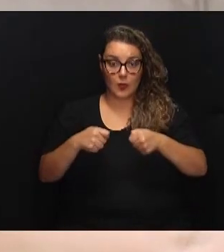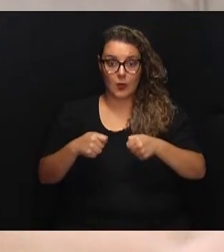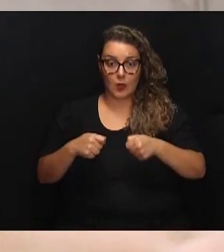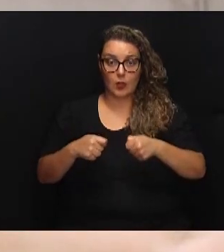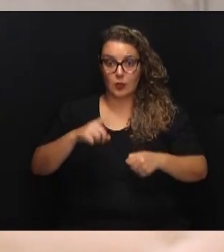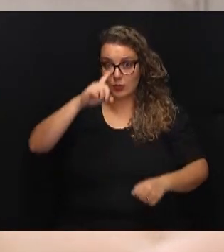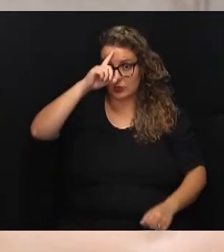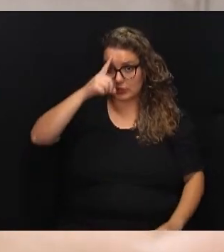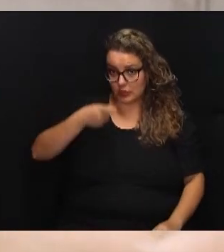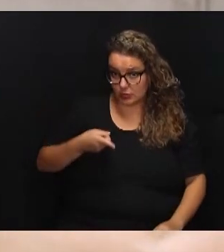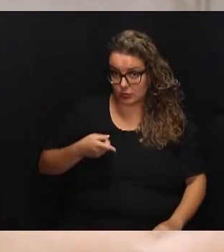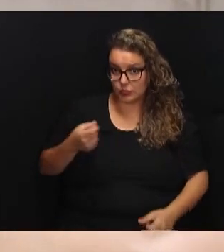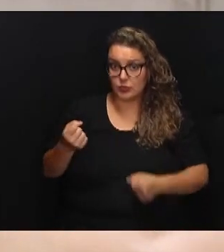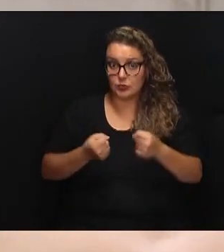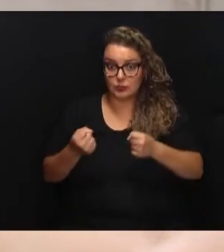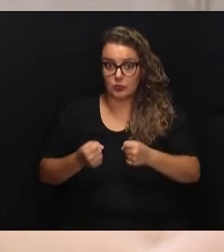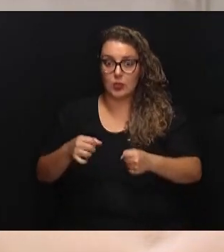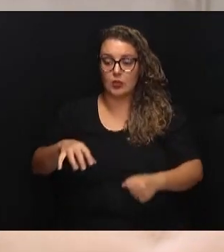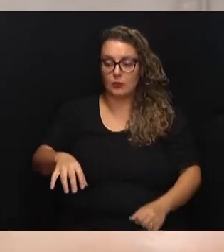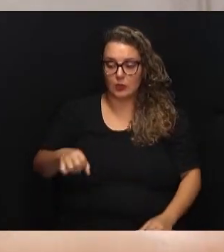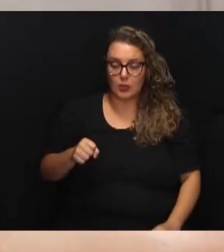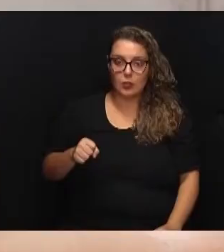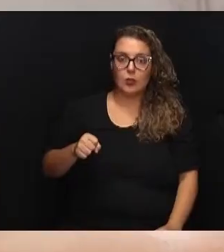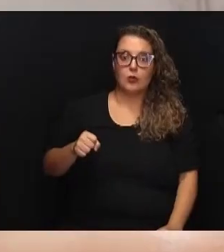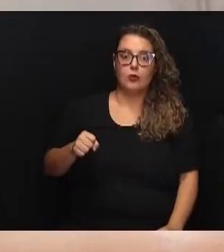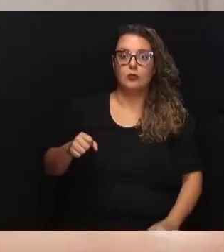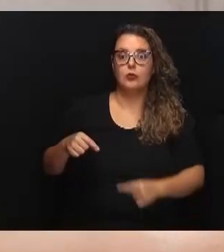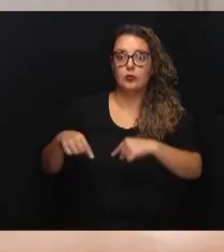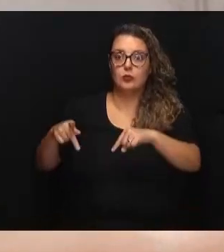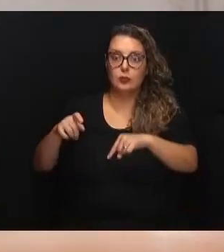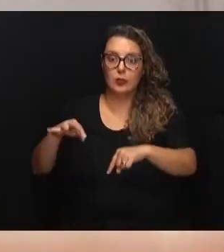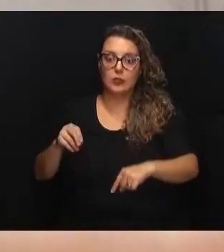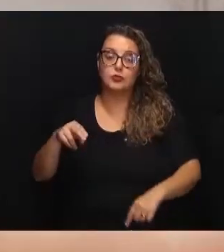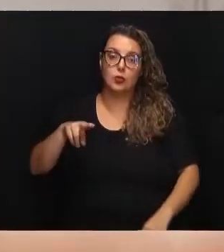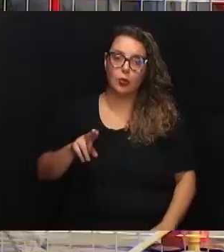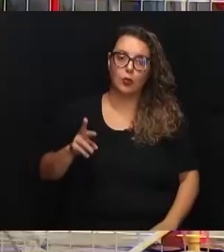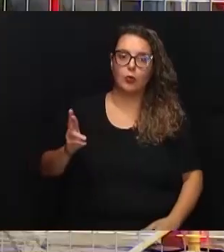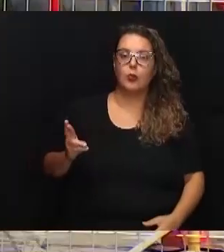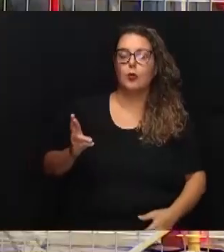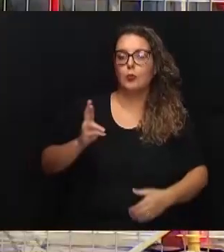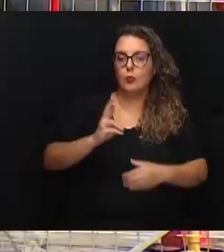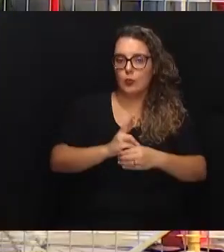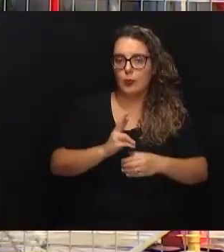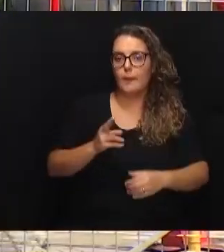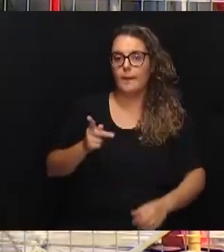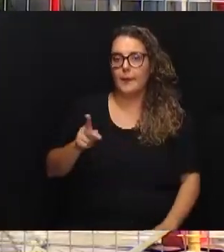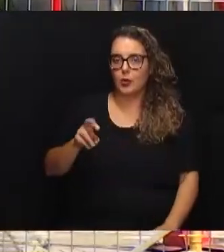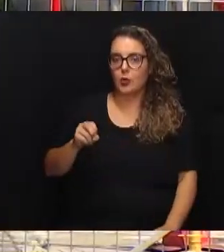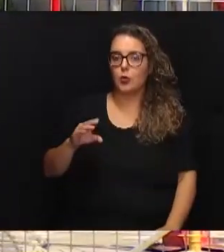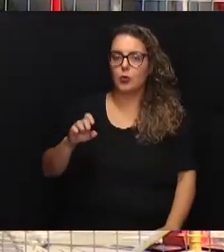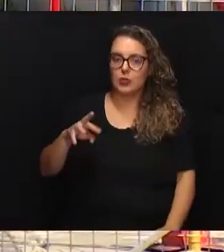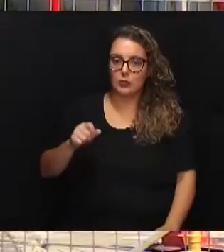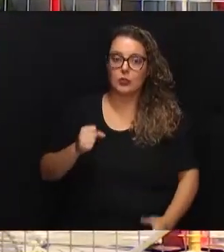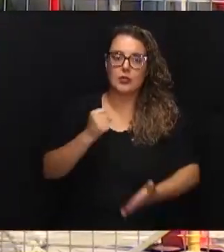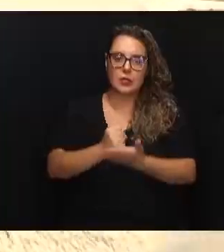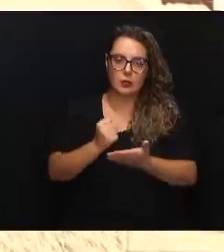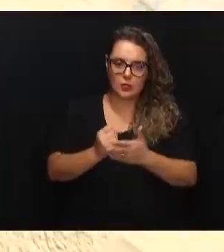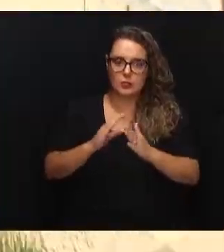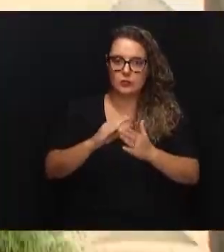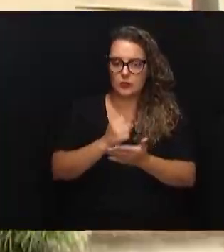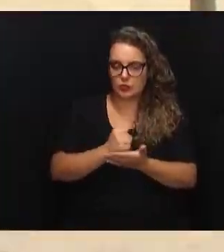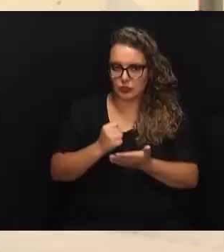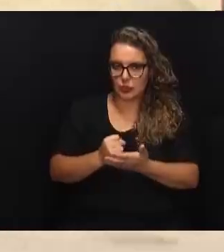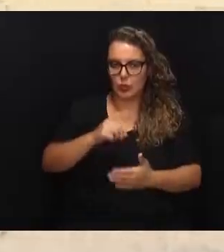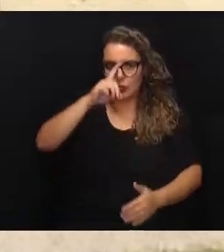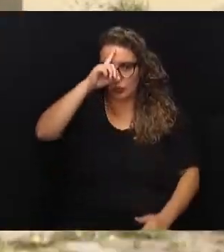Precisa ser proprietário do veículo para você retirar o veículo do pátio ou um procurador. Essa procuração deve ser reconhecida em